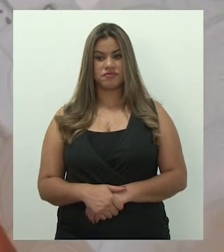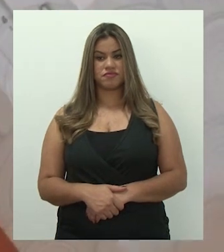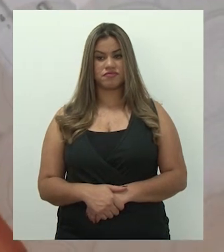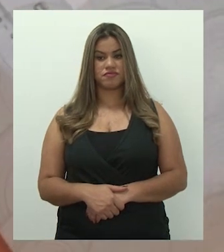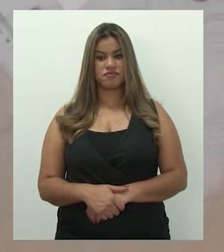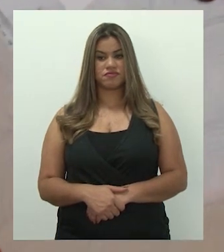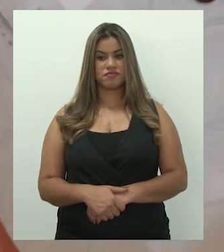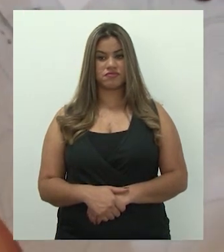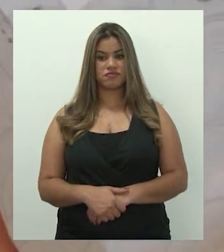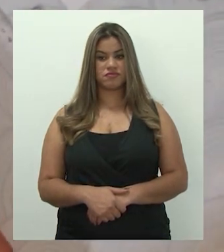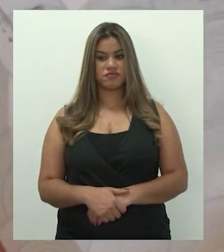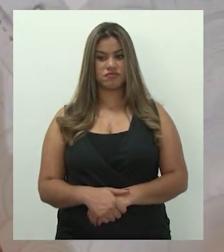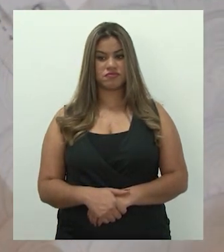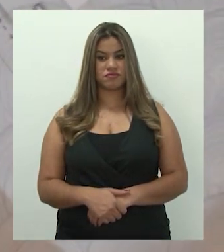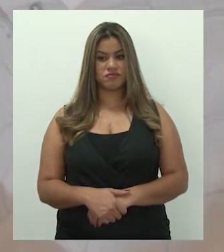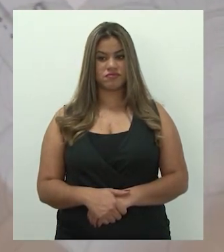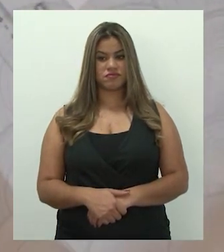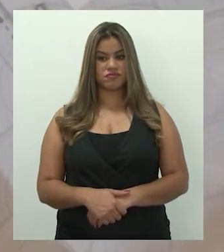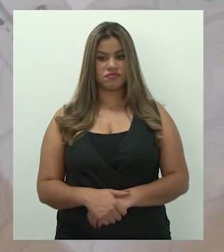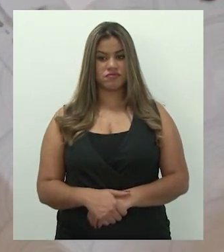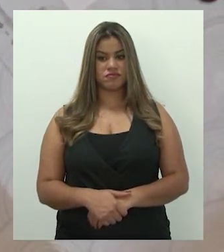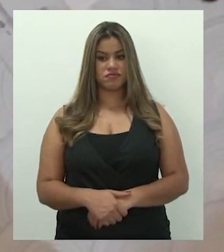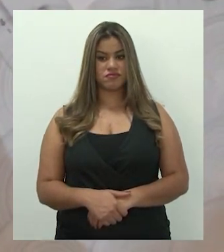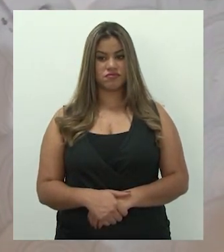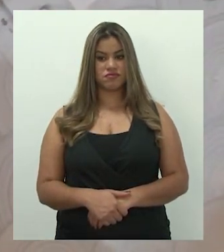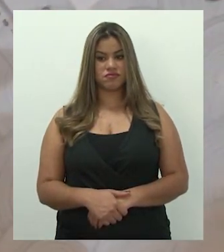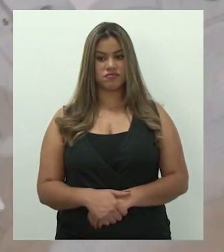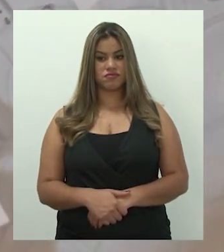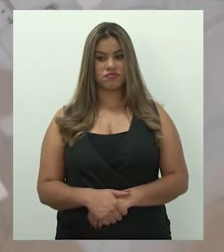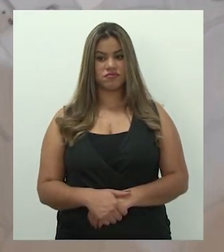Posicione a folha com a abertura para cima.